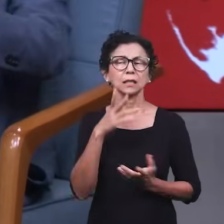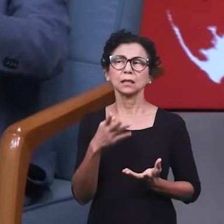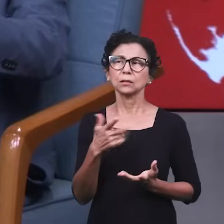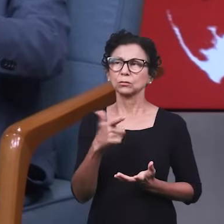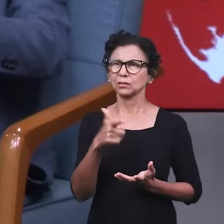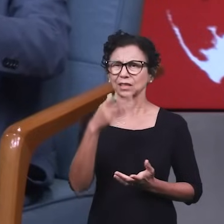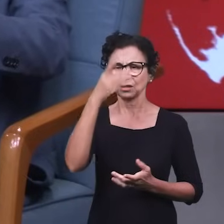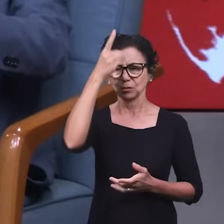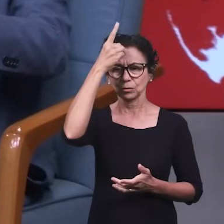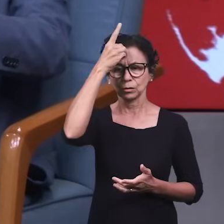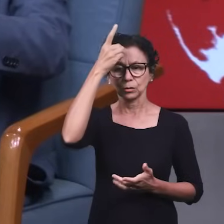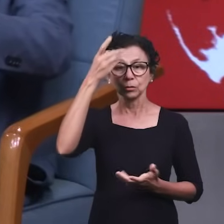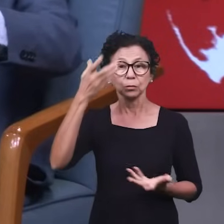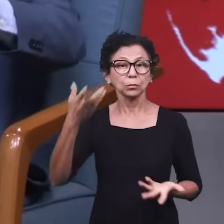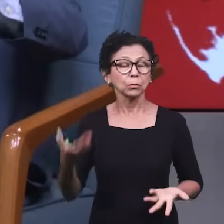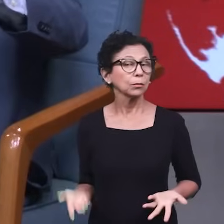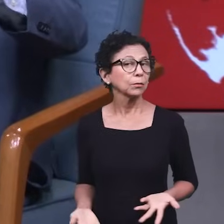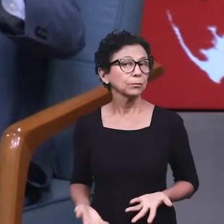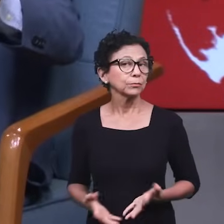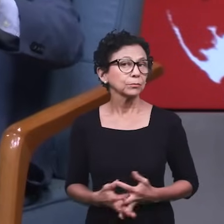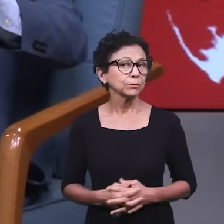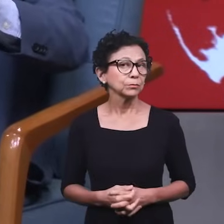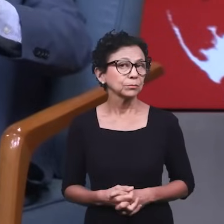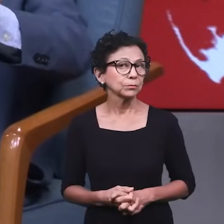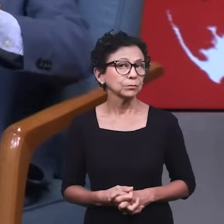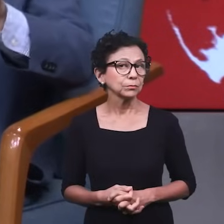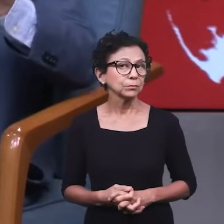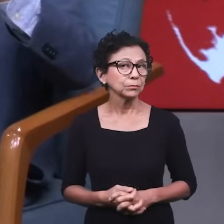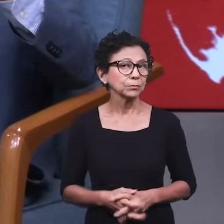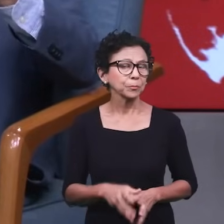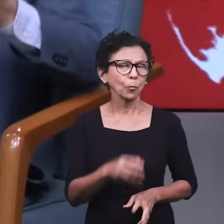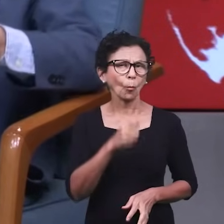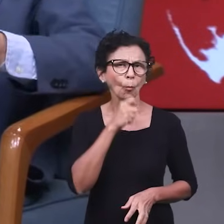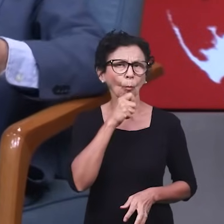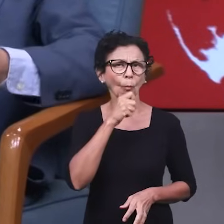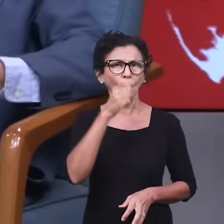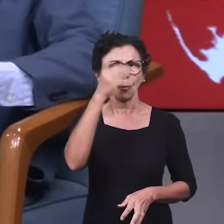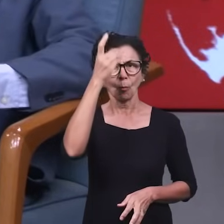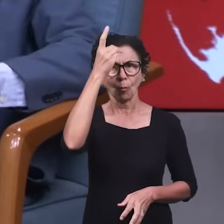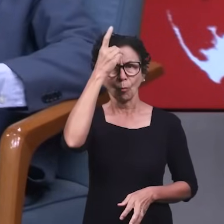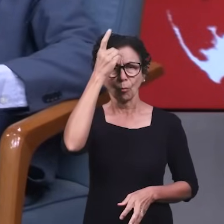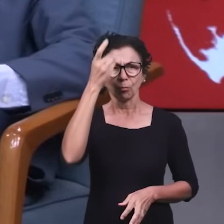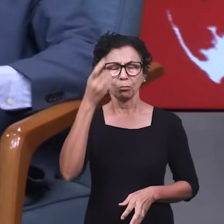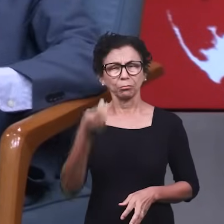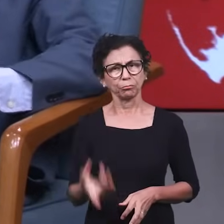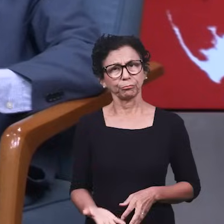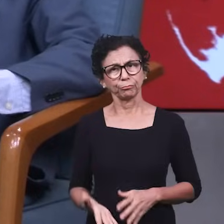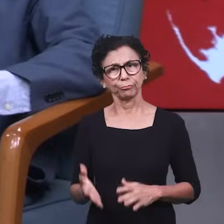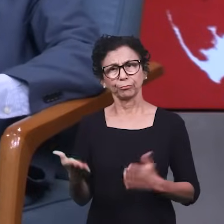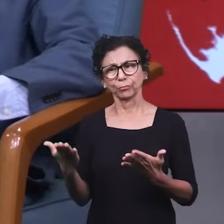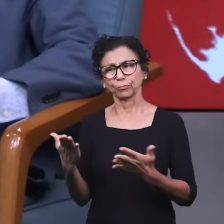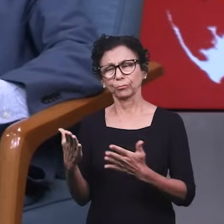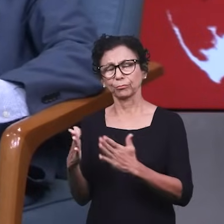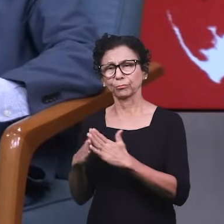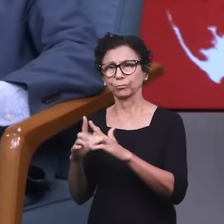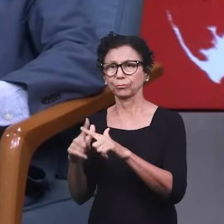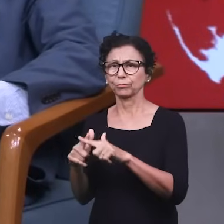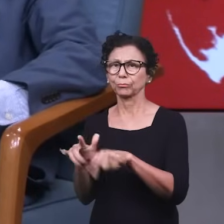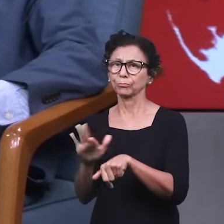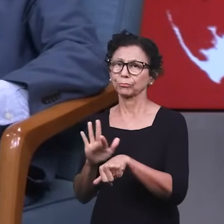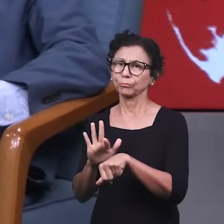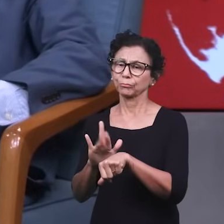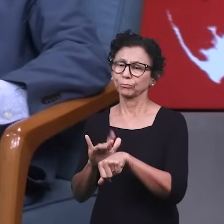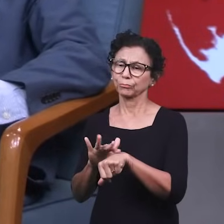culto de ceia, que realiza um culto de ceia, sem um dom espiritual, essa igreja está doente, sem dúvida que está